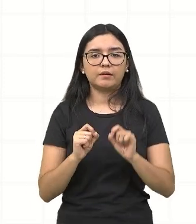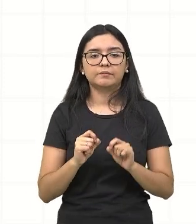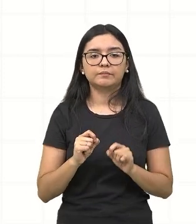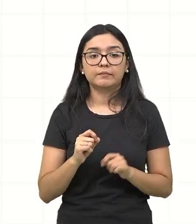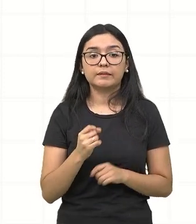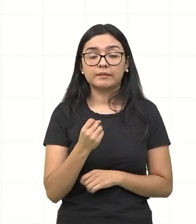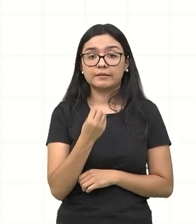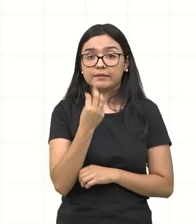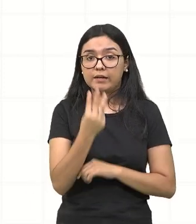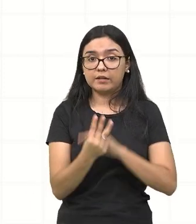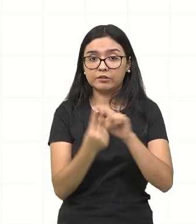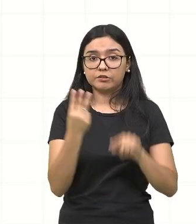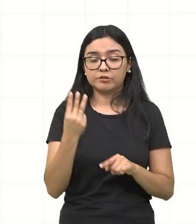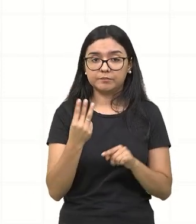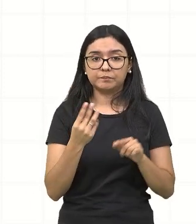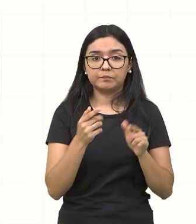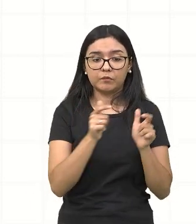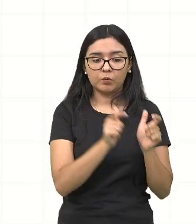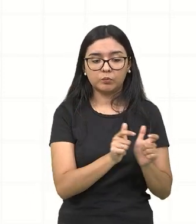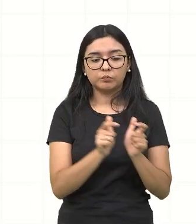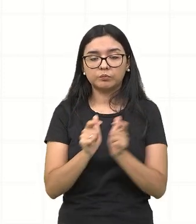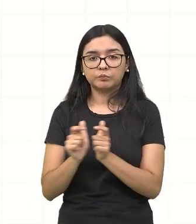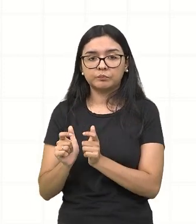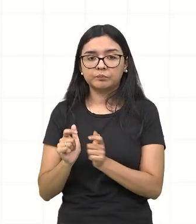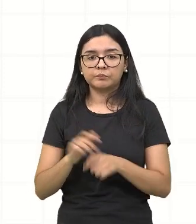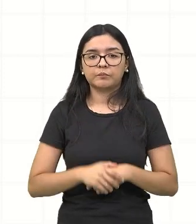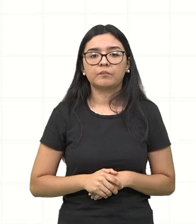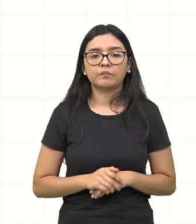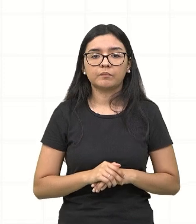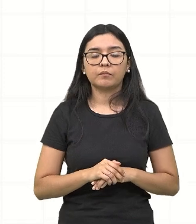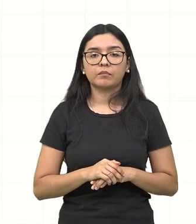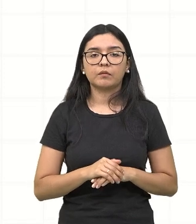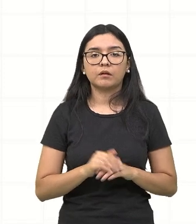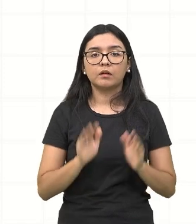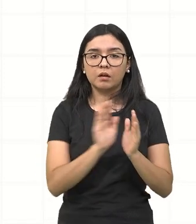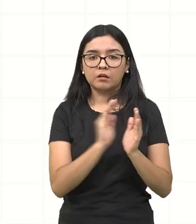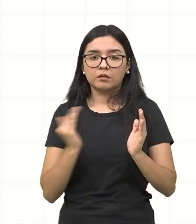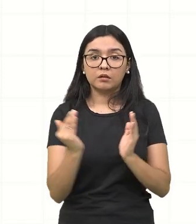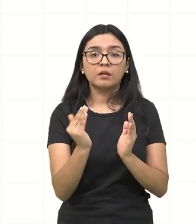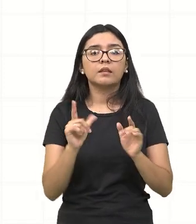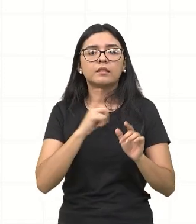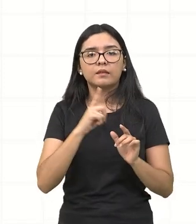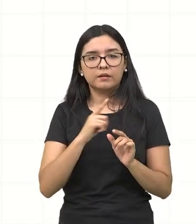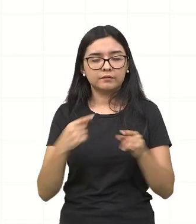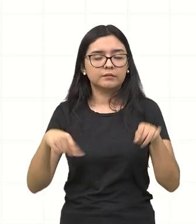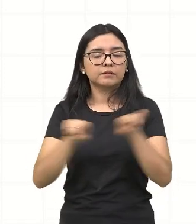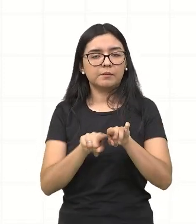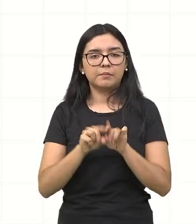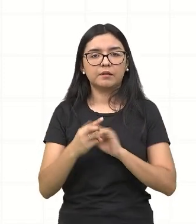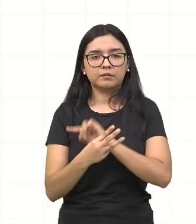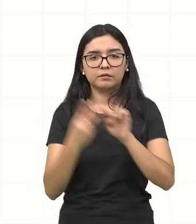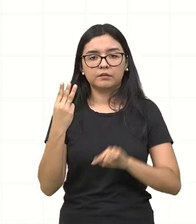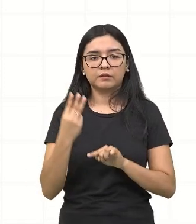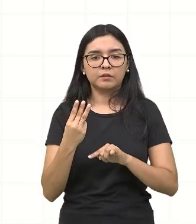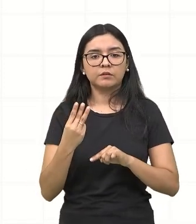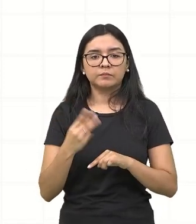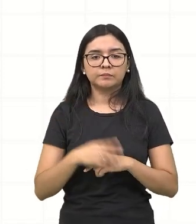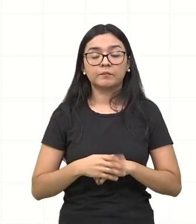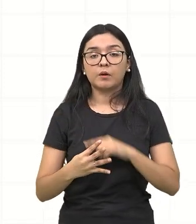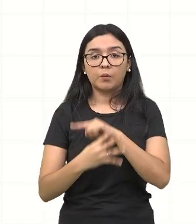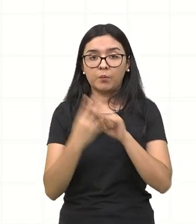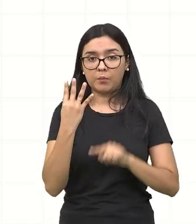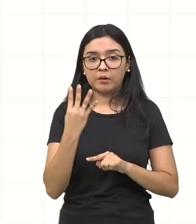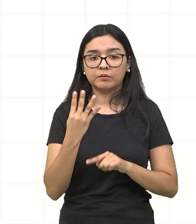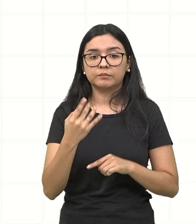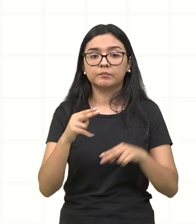1, 2, 3. Nessa outra lateral, nós também temos 3 cubos. Temos 4, porque